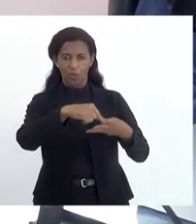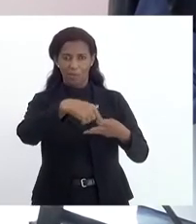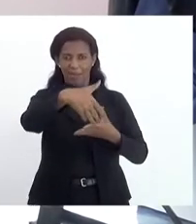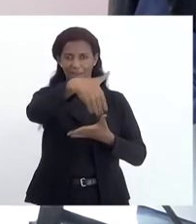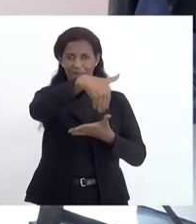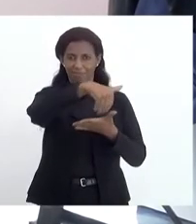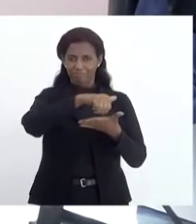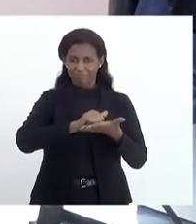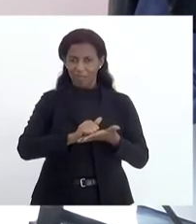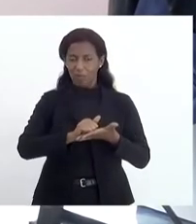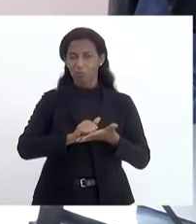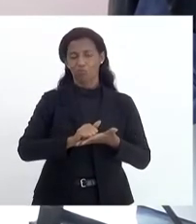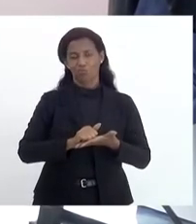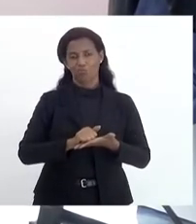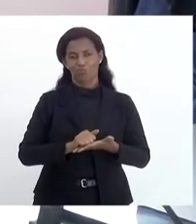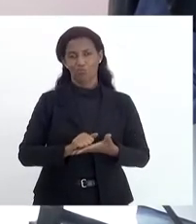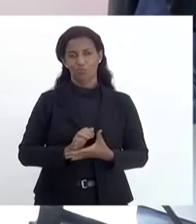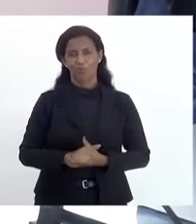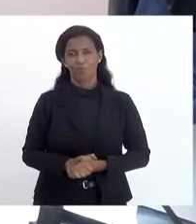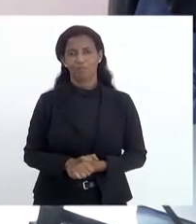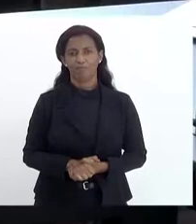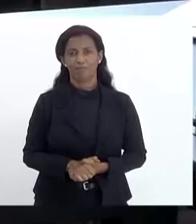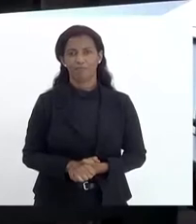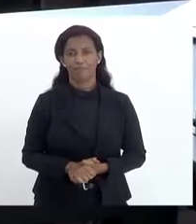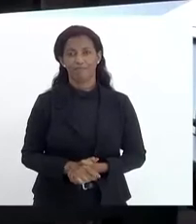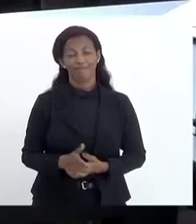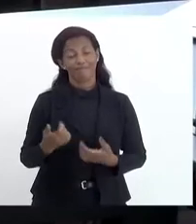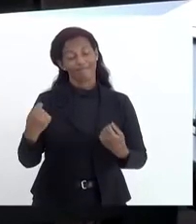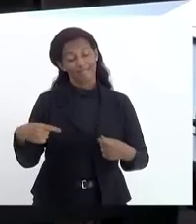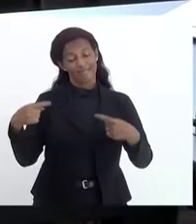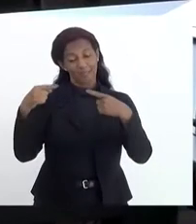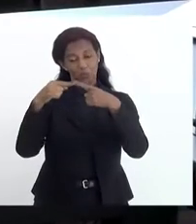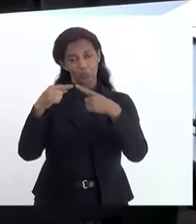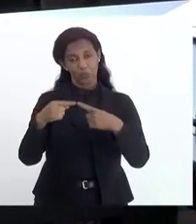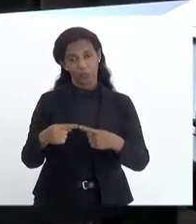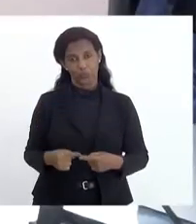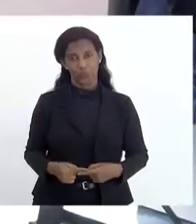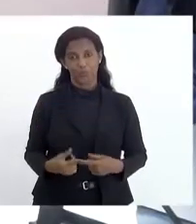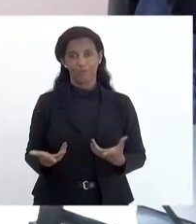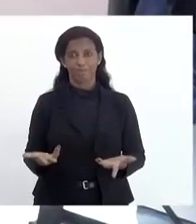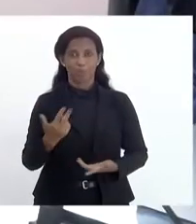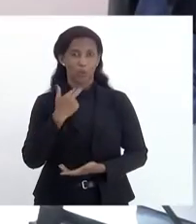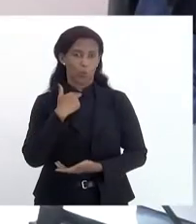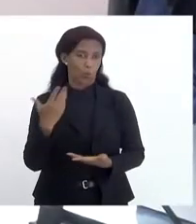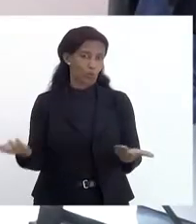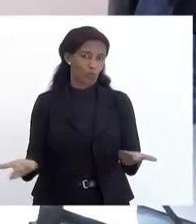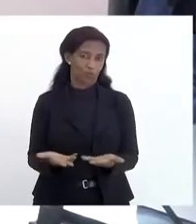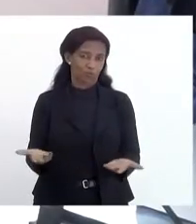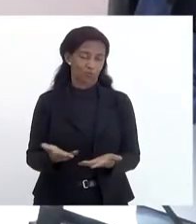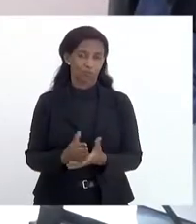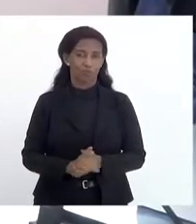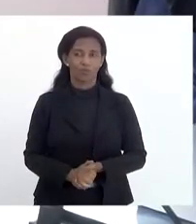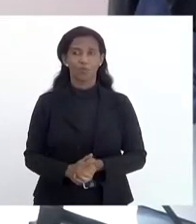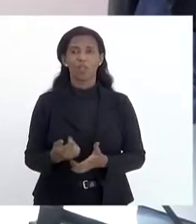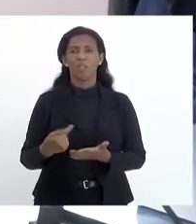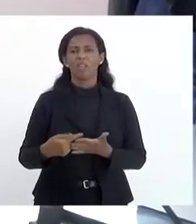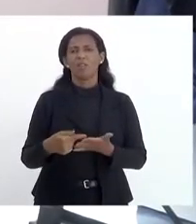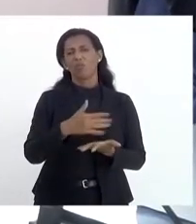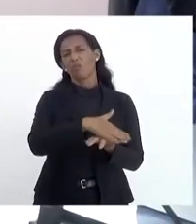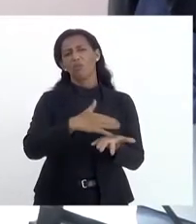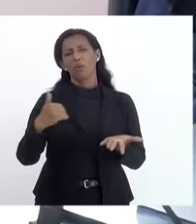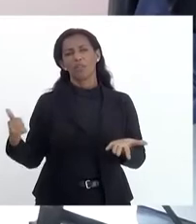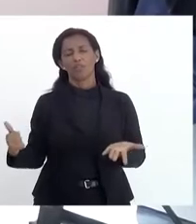todos os autores. Mas aí tem que ter um grande acordo que não dá para fazer aqui. Não podemos fazer agora. Eu vou retirar de pauta,